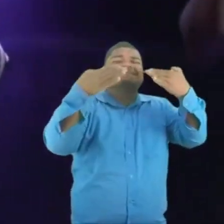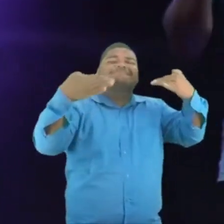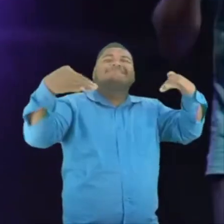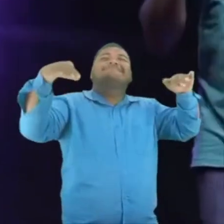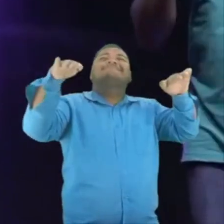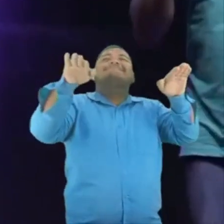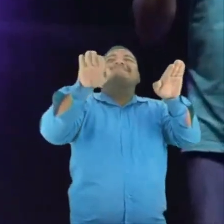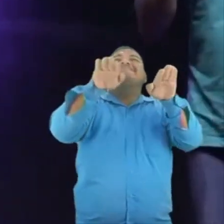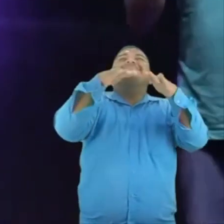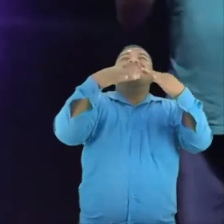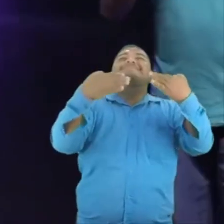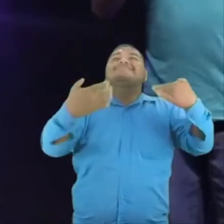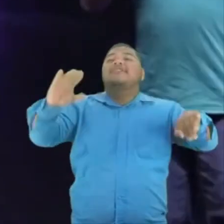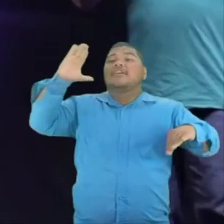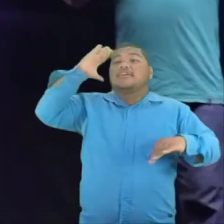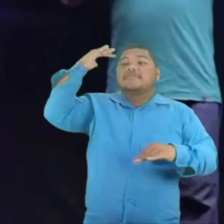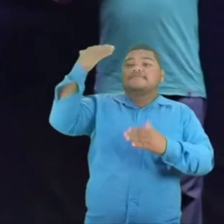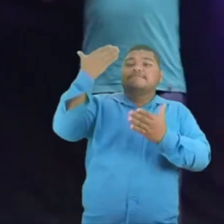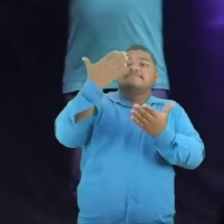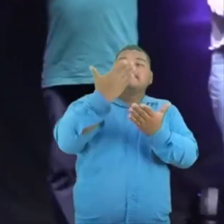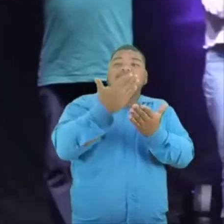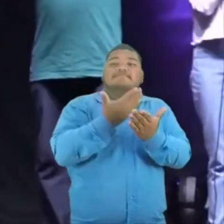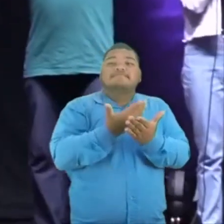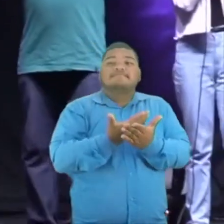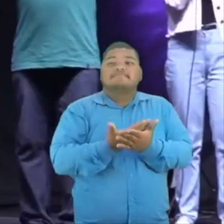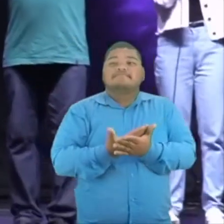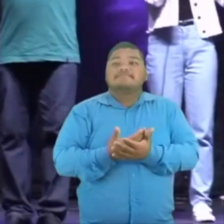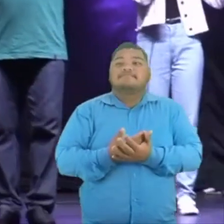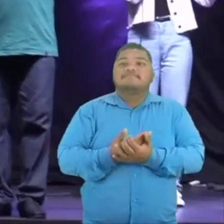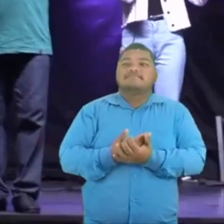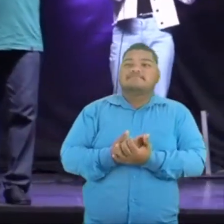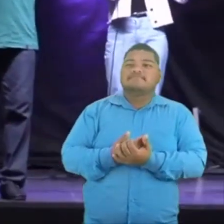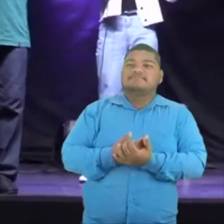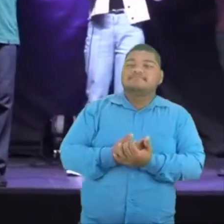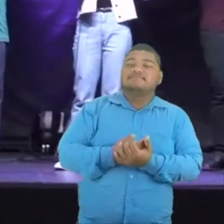ao mar confiarei,